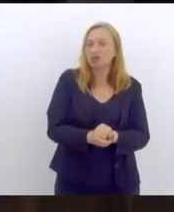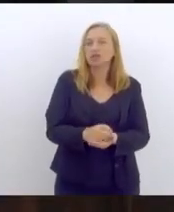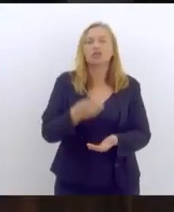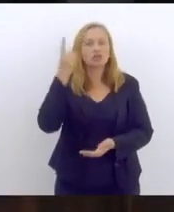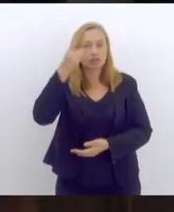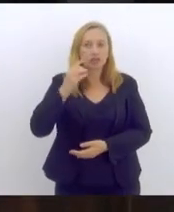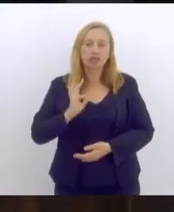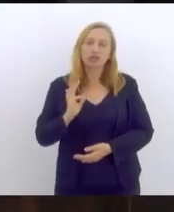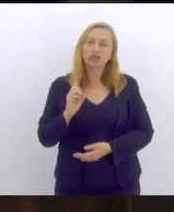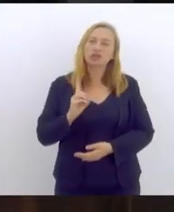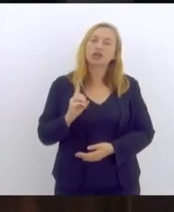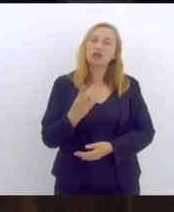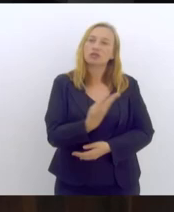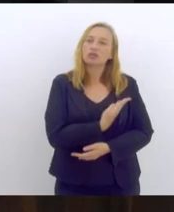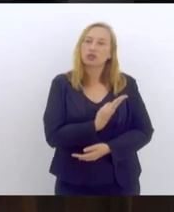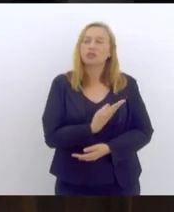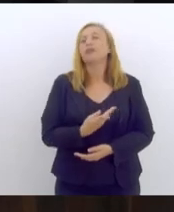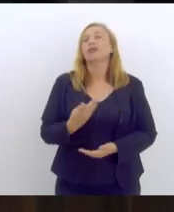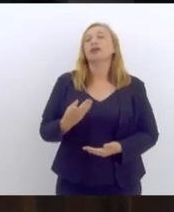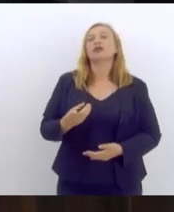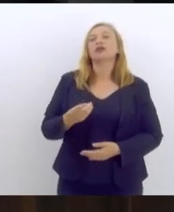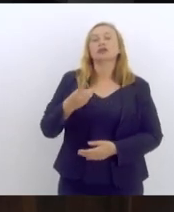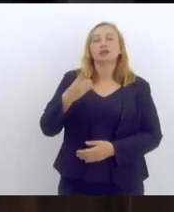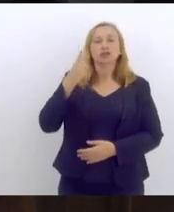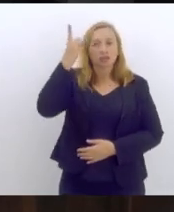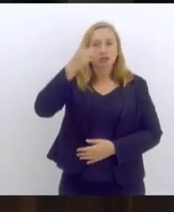Para discutir, deputado Munir.